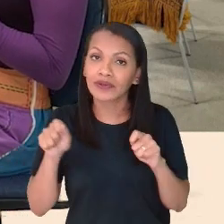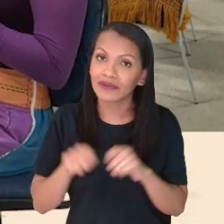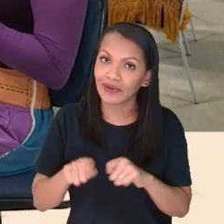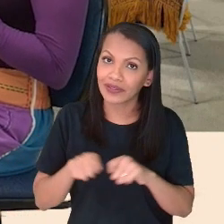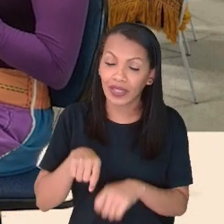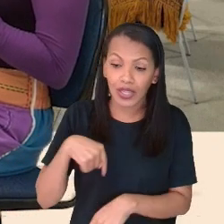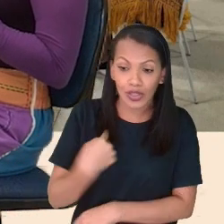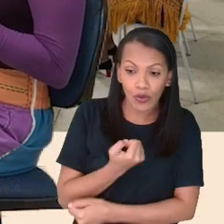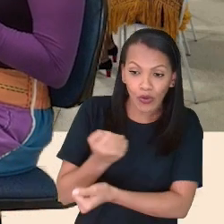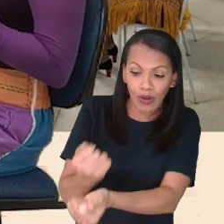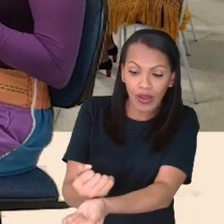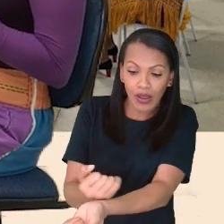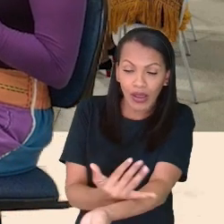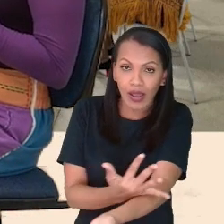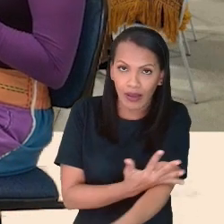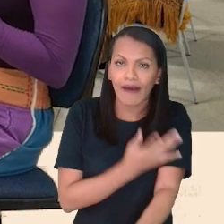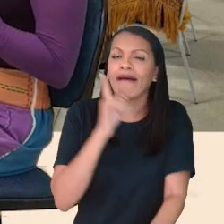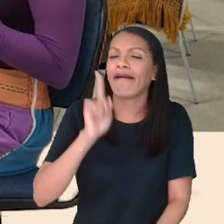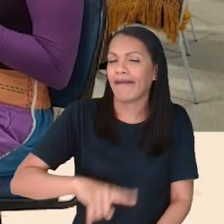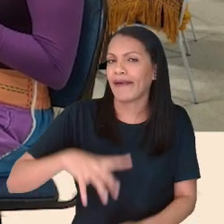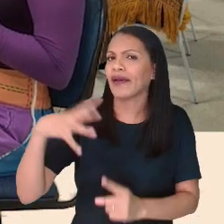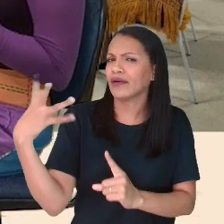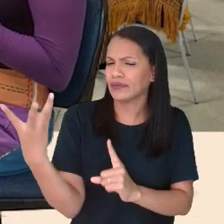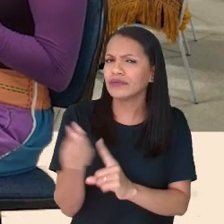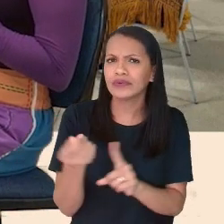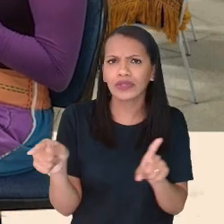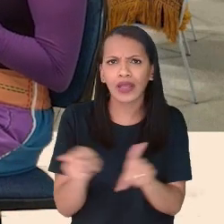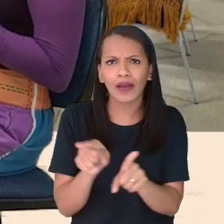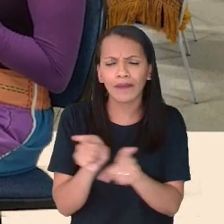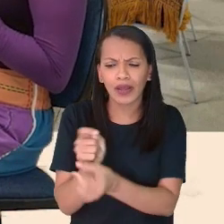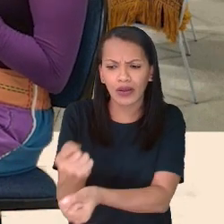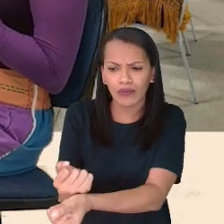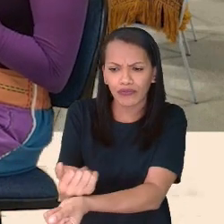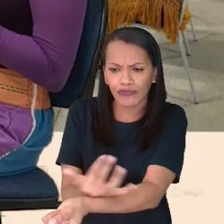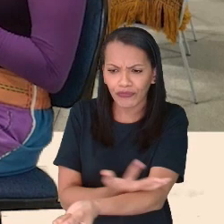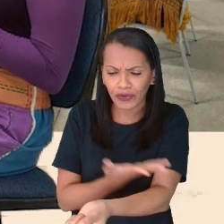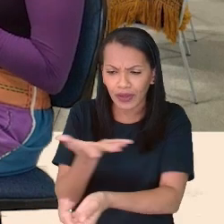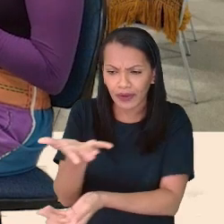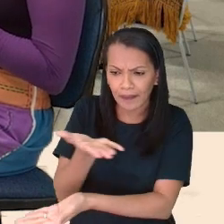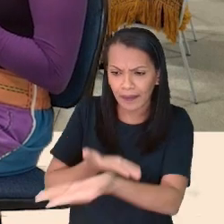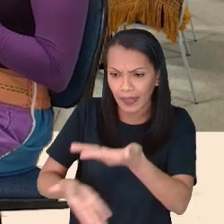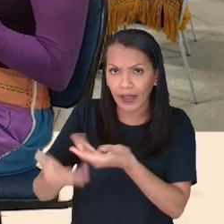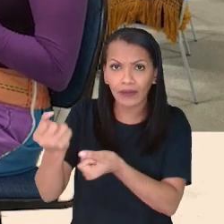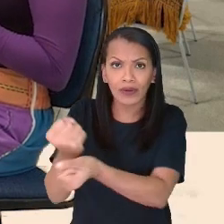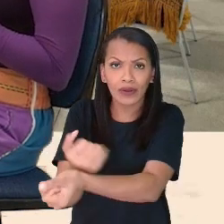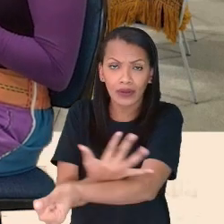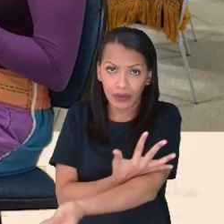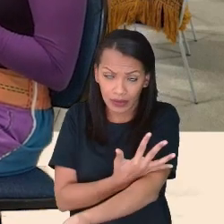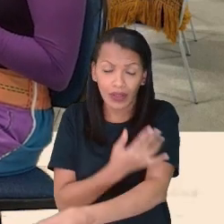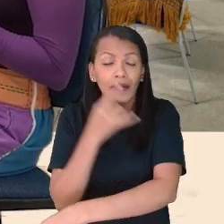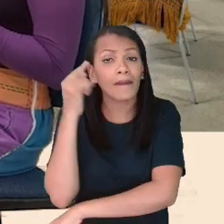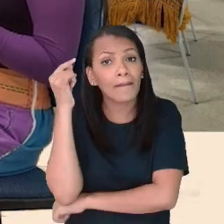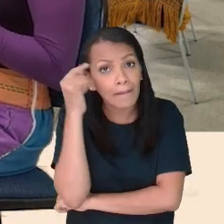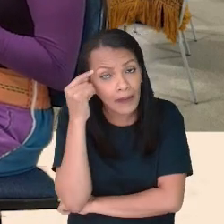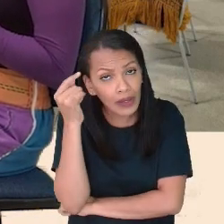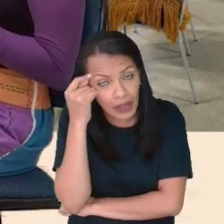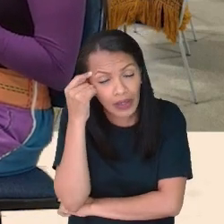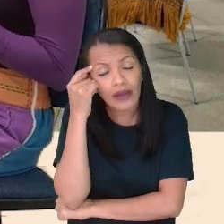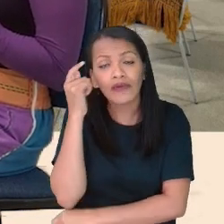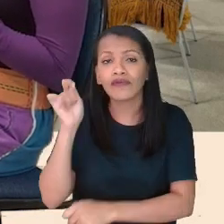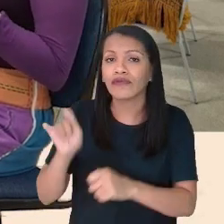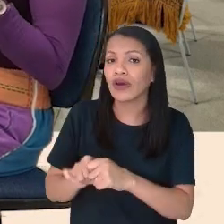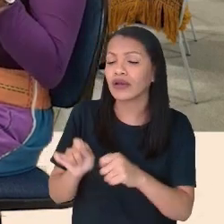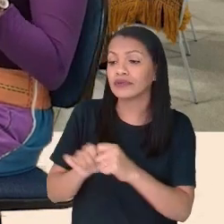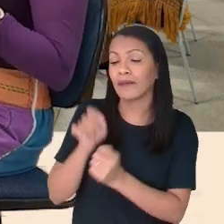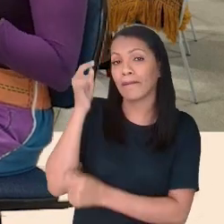gente se emocionar, porque o papel da arte é trazer essas relações de emoção, de pensamento, de fazer pensar,